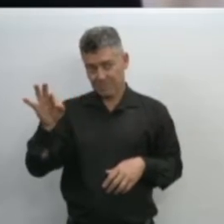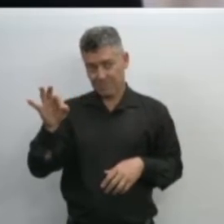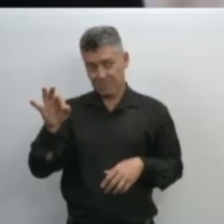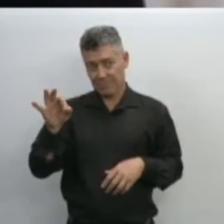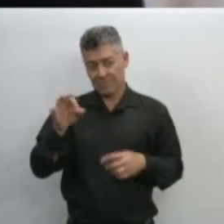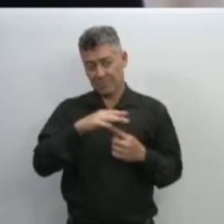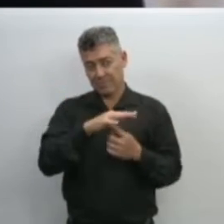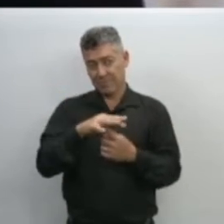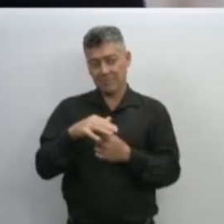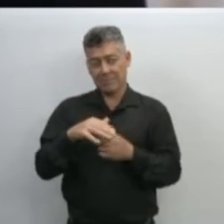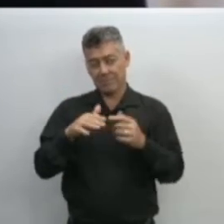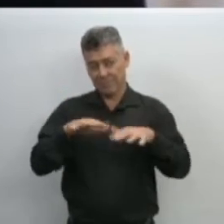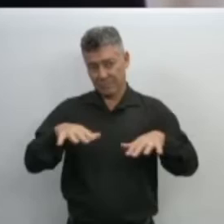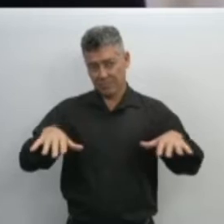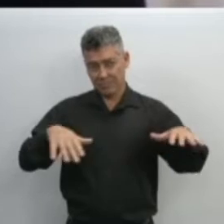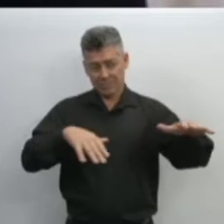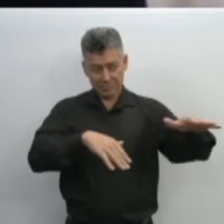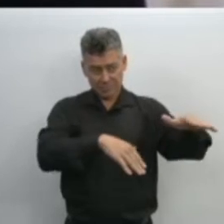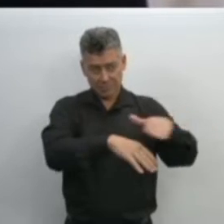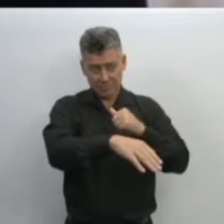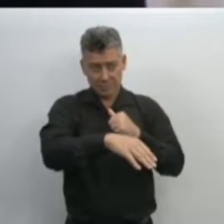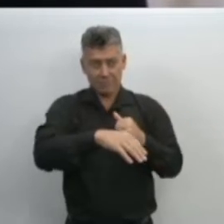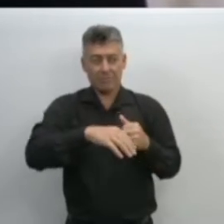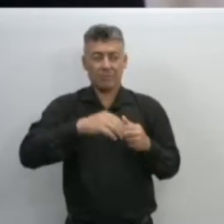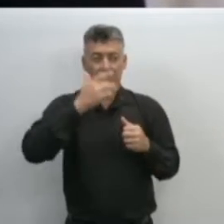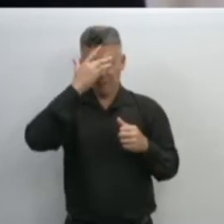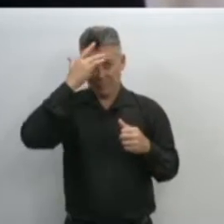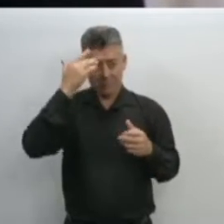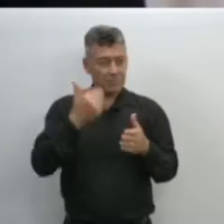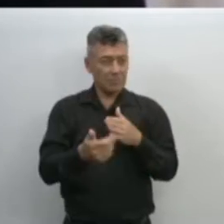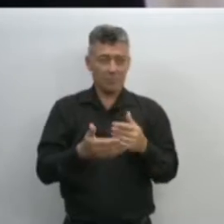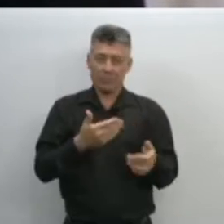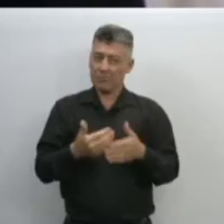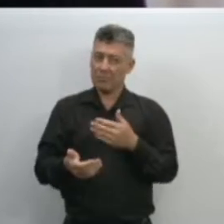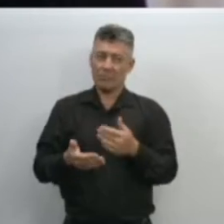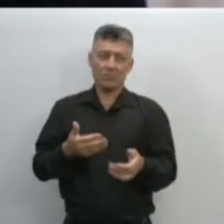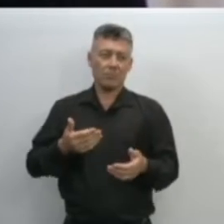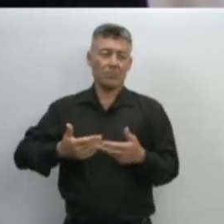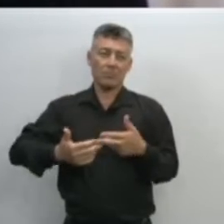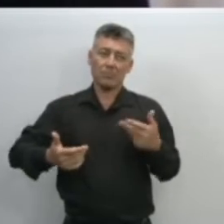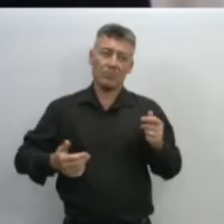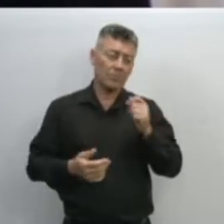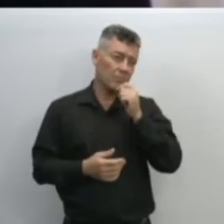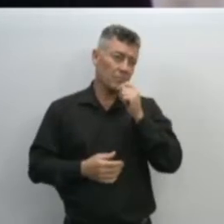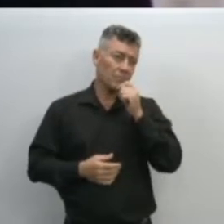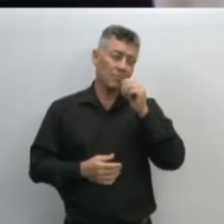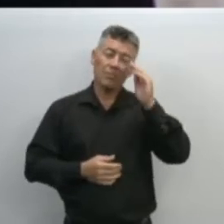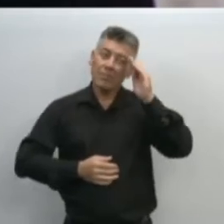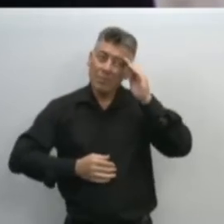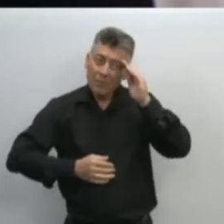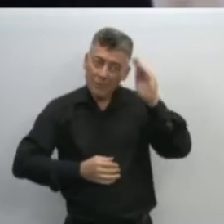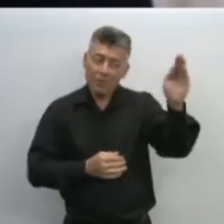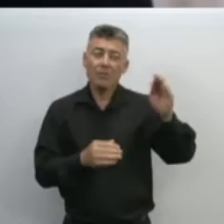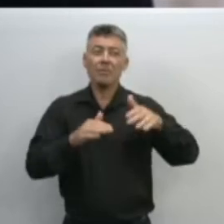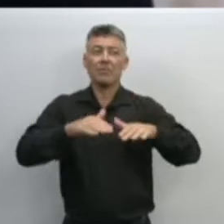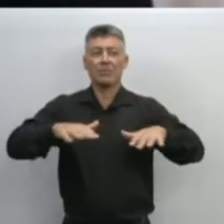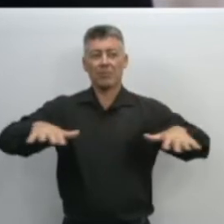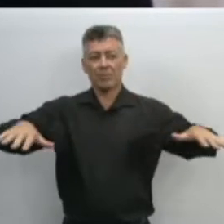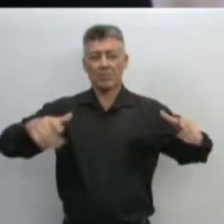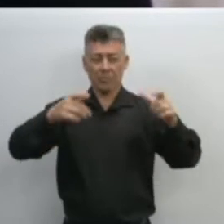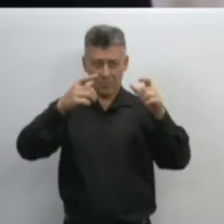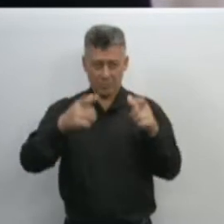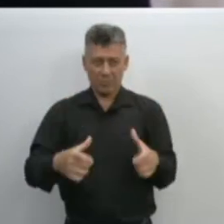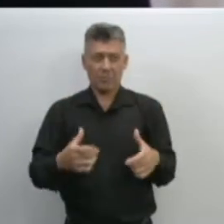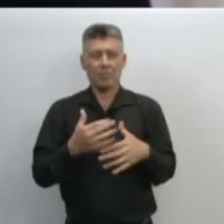que a gente tome contato com isso, chamar a população, tome contato, não é qualquer coisa. É uma alteração profunda na principal praia do estado e da nossa